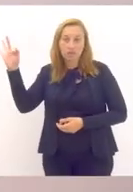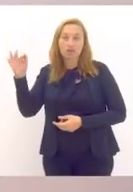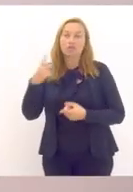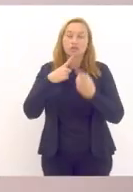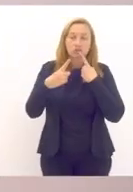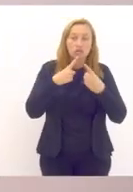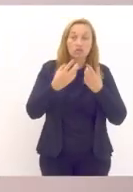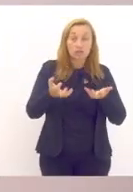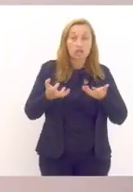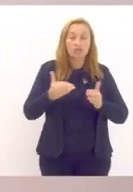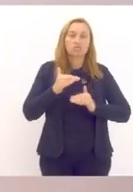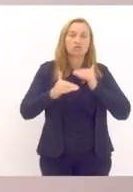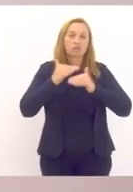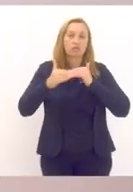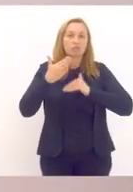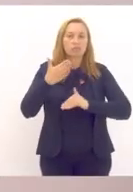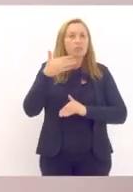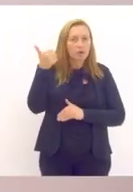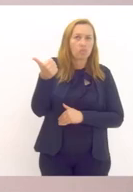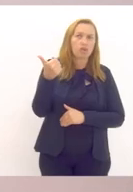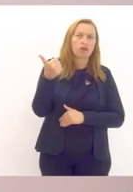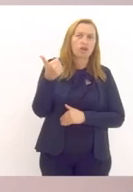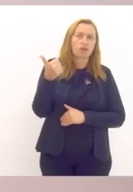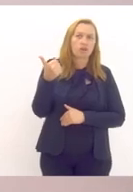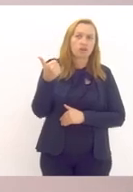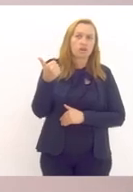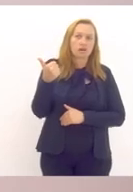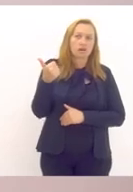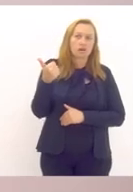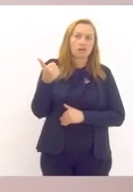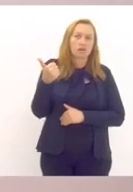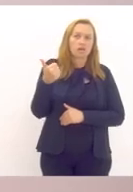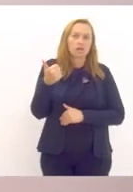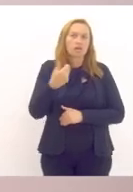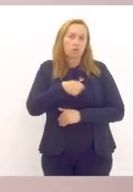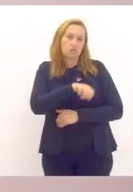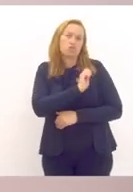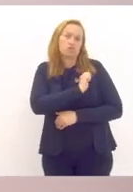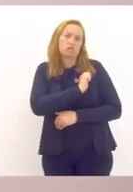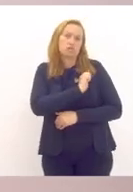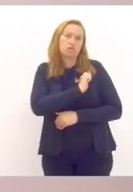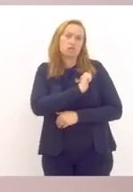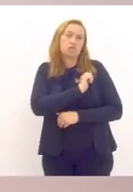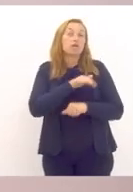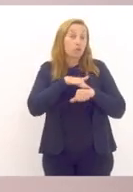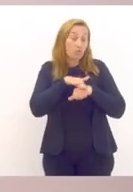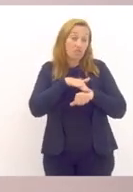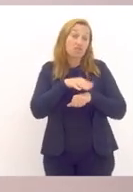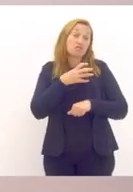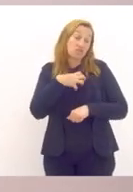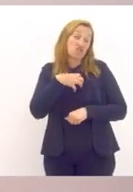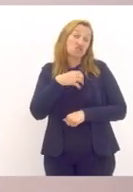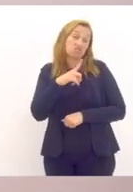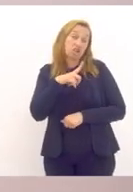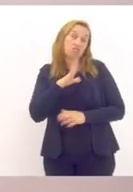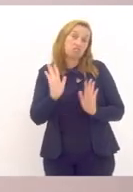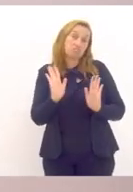quero desenvolvimento para melhorar a minha situação fiscal, tem uma conversa ali que faz sentido. Porque,